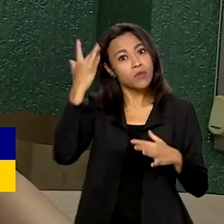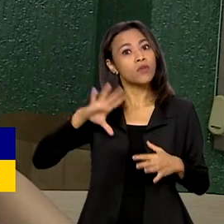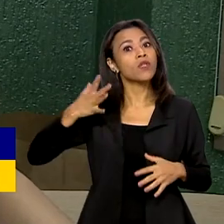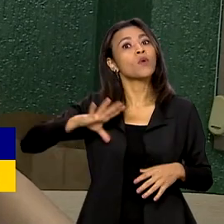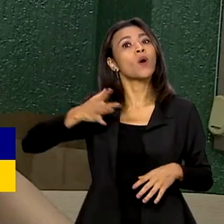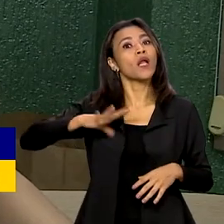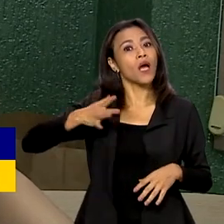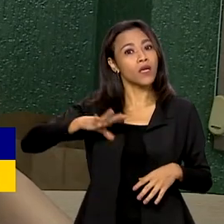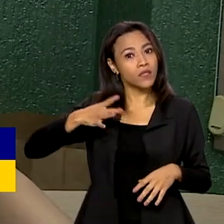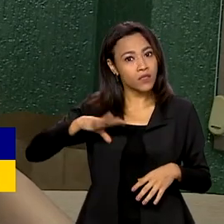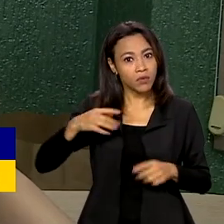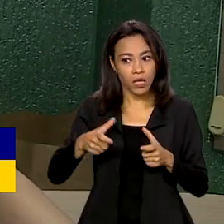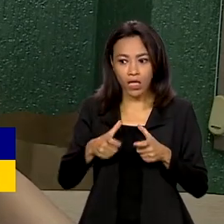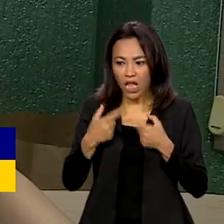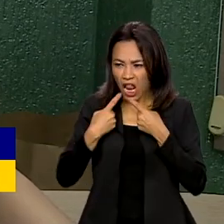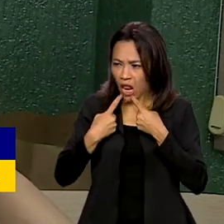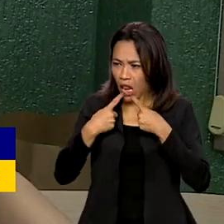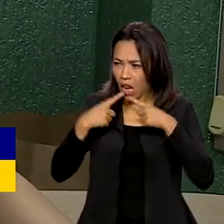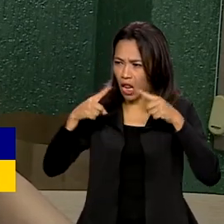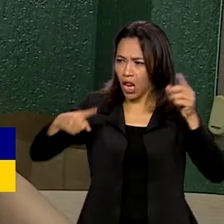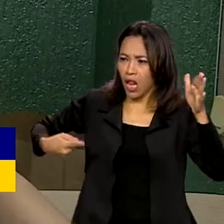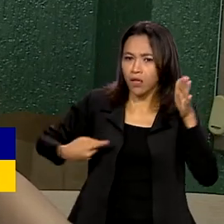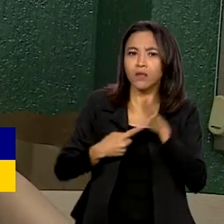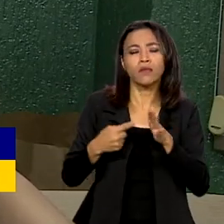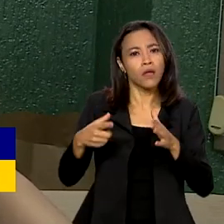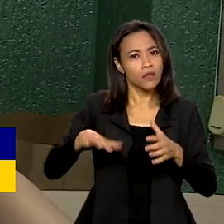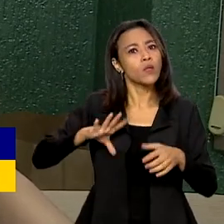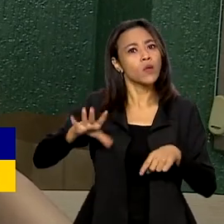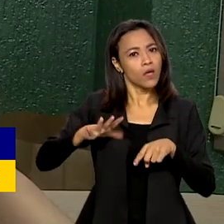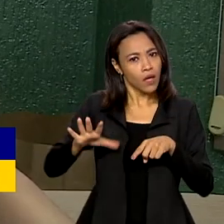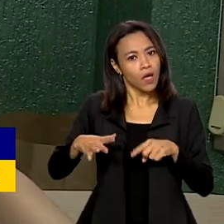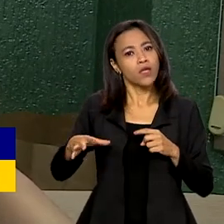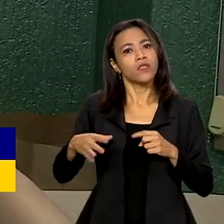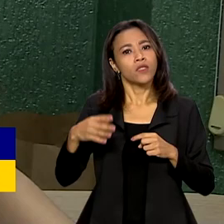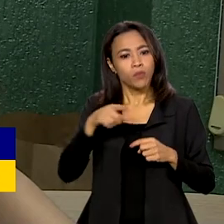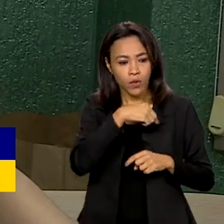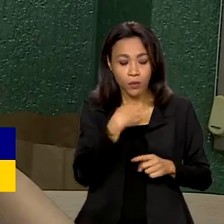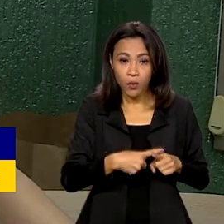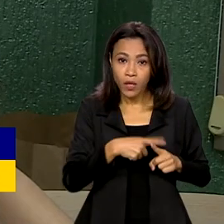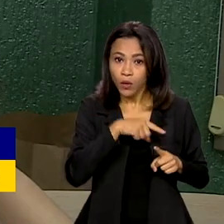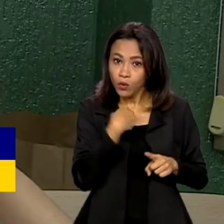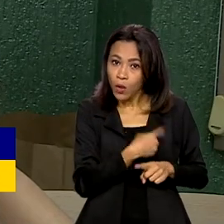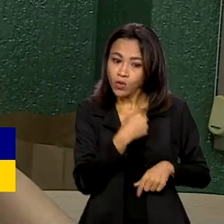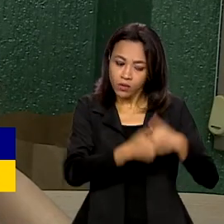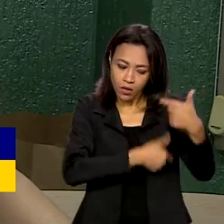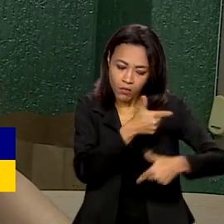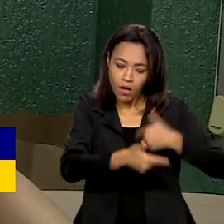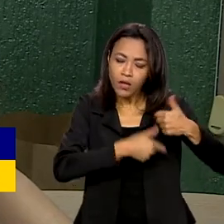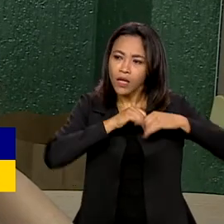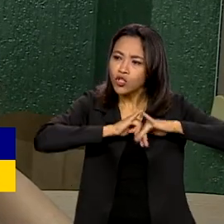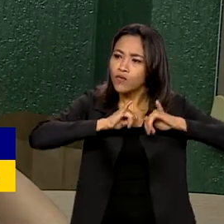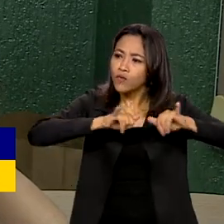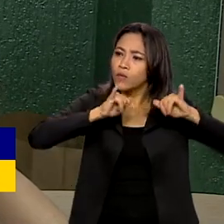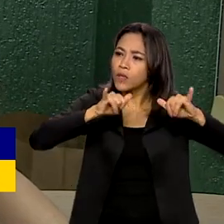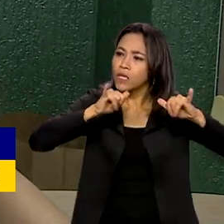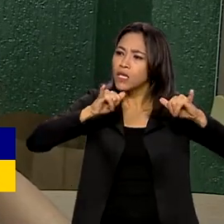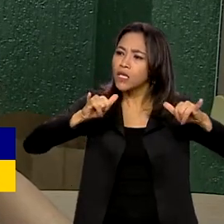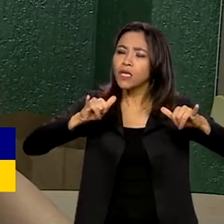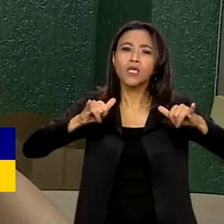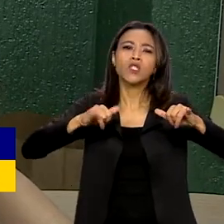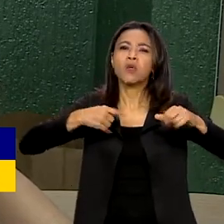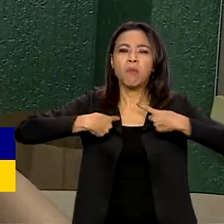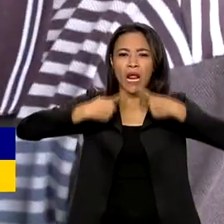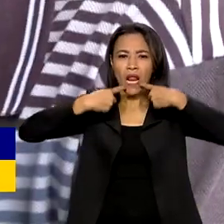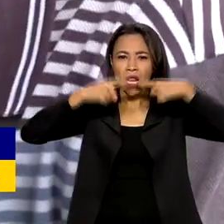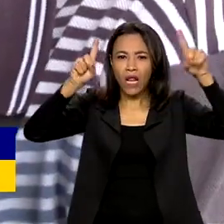para denunciar ou que também o nosso trabalho tá surtindo efeito no sentido de divulgar os canais de